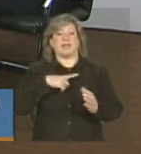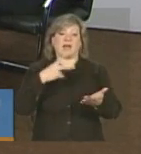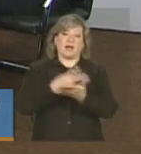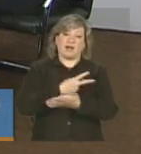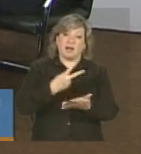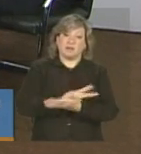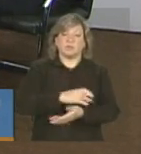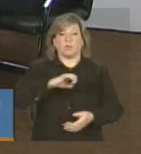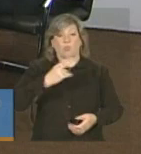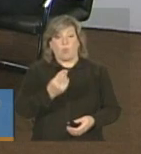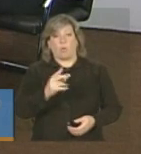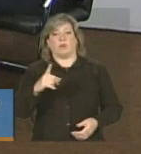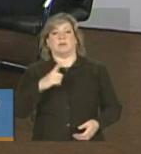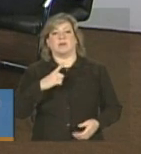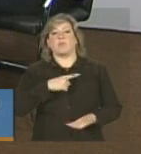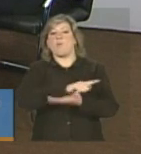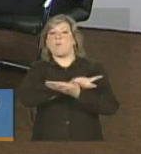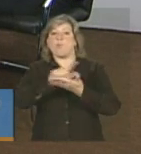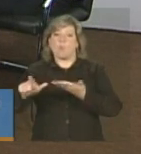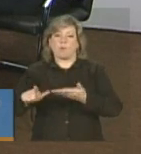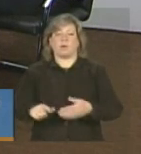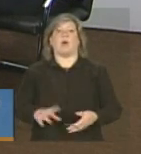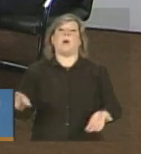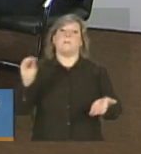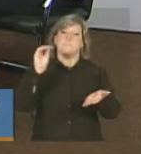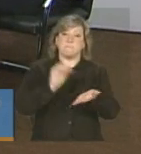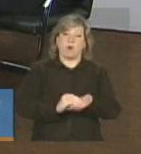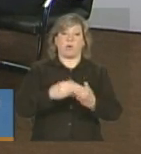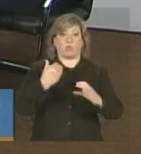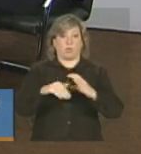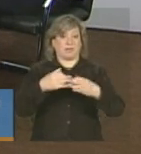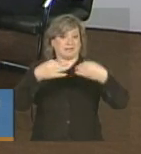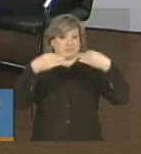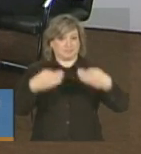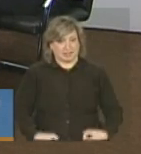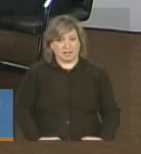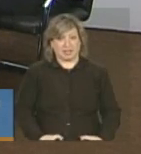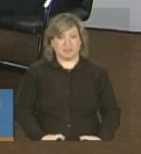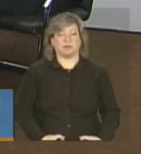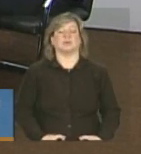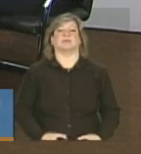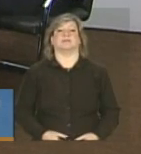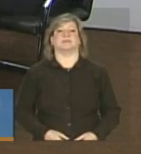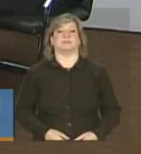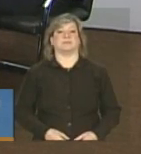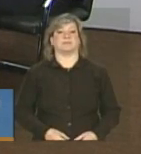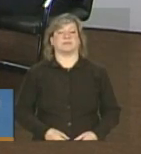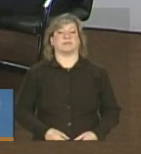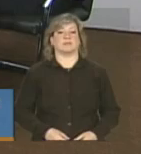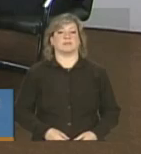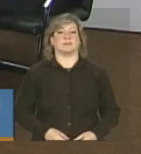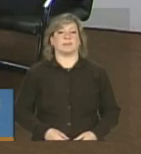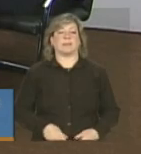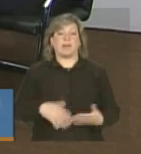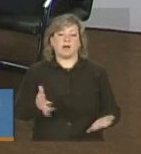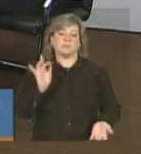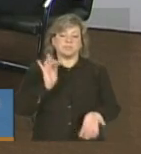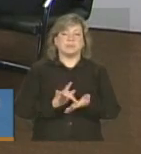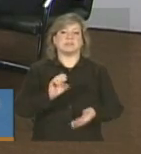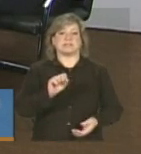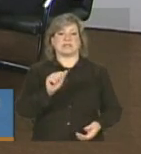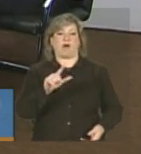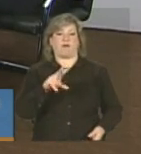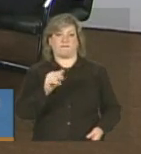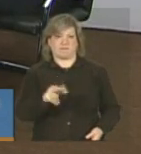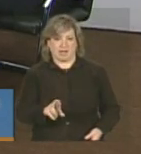errado ou está em branco. Coloque um e-mail válido, correto, e clique em salvar.